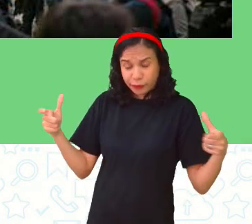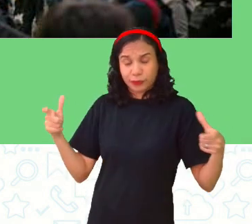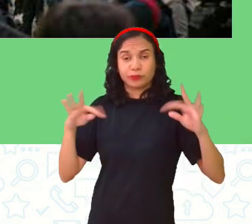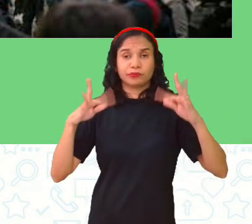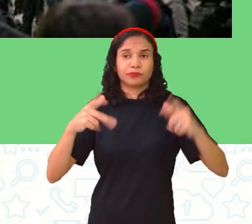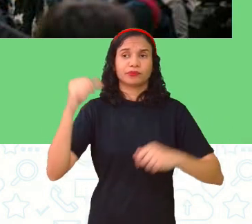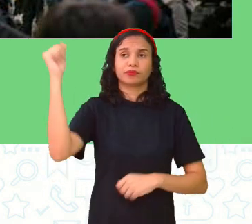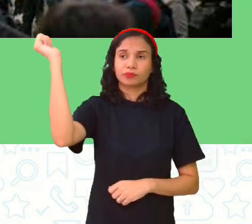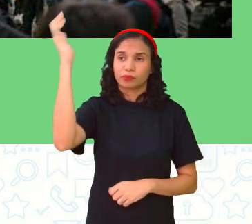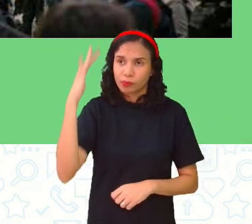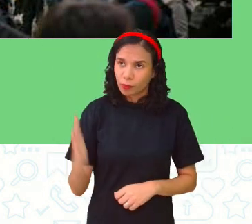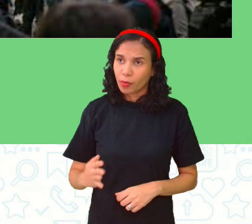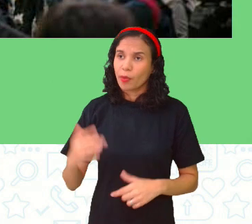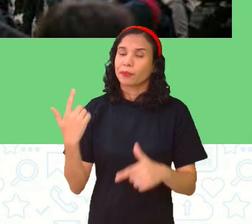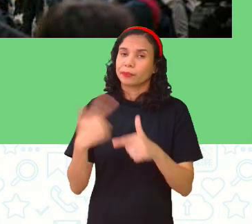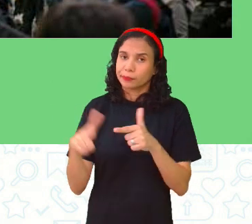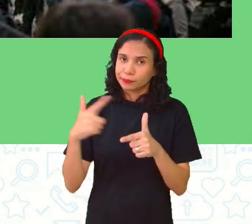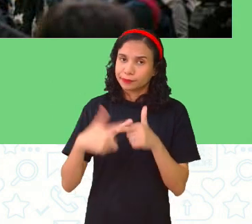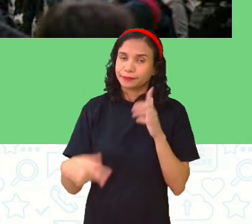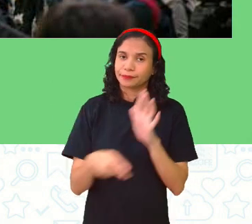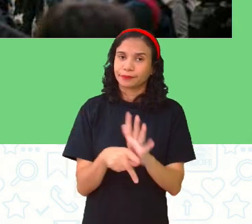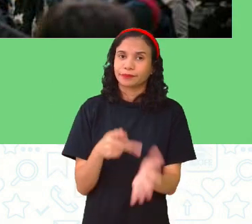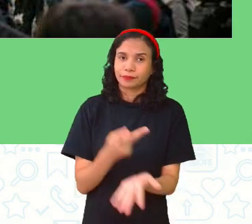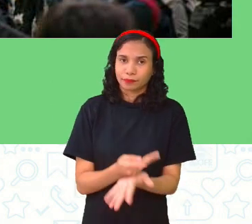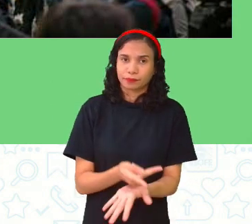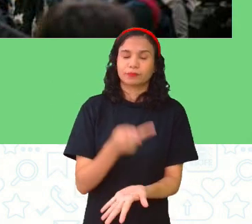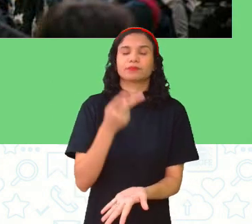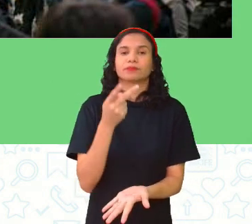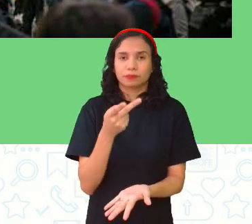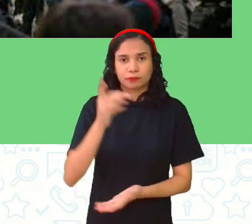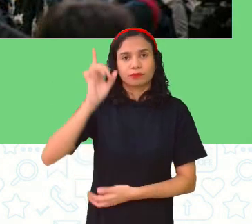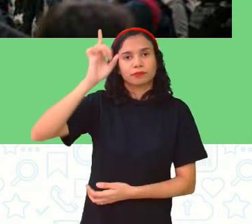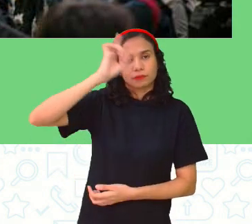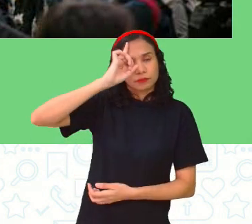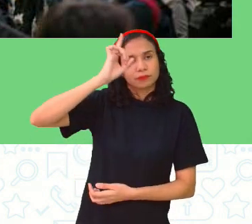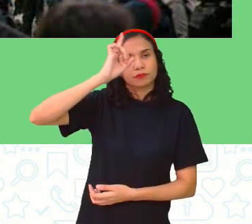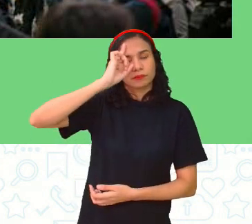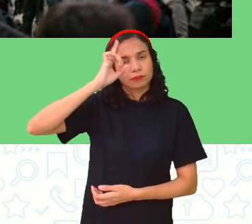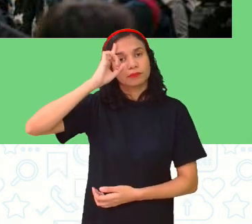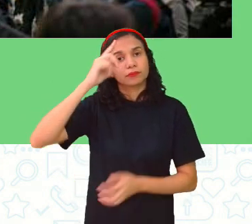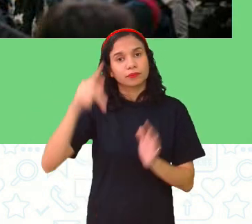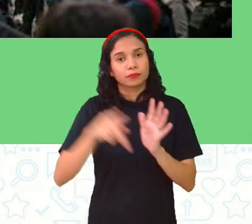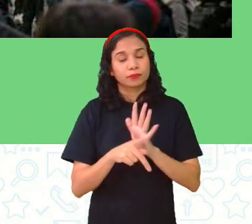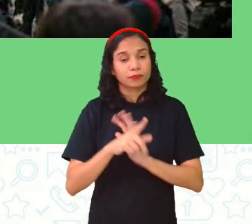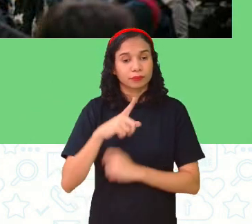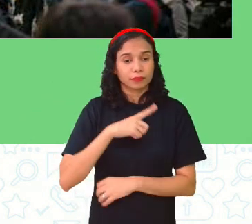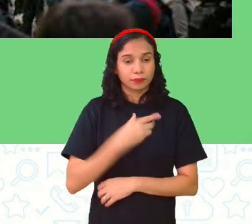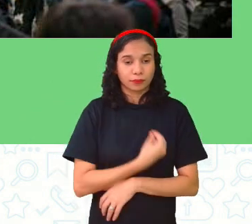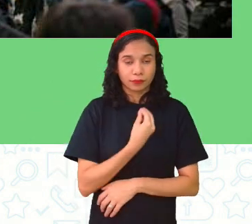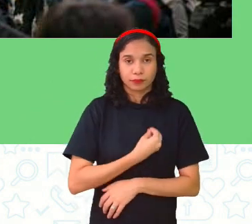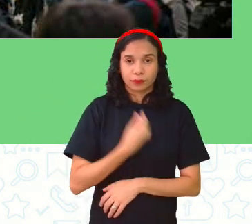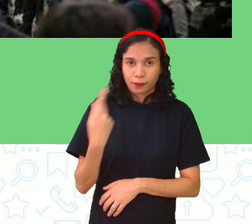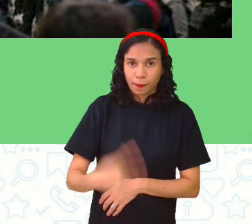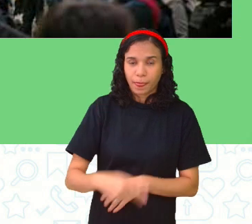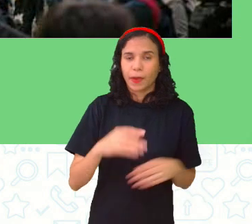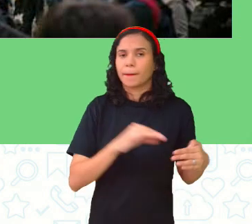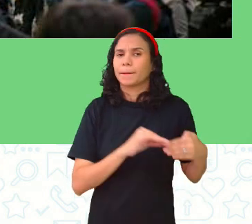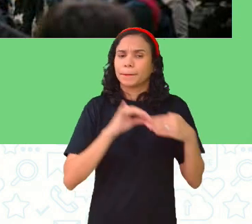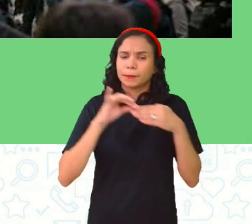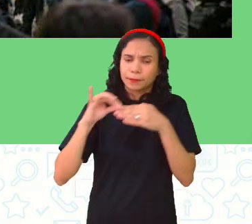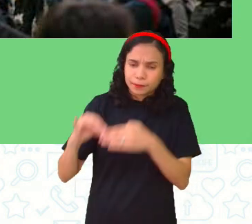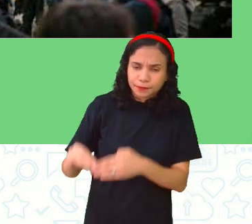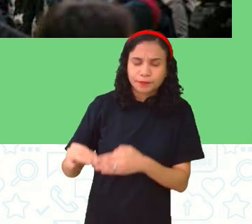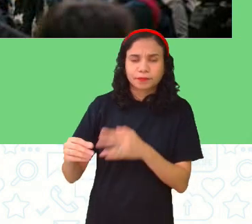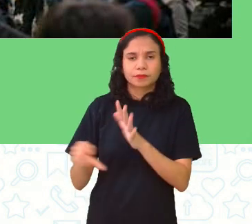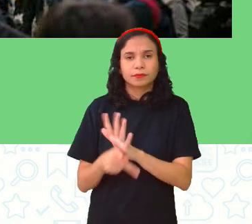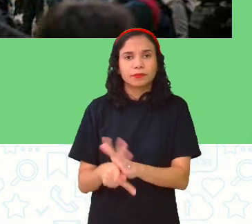brasileiro, os problemas urbanos acontecem diariamente, né? Aqui nós temos aqui transporte, né? O